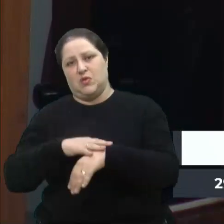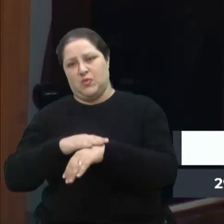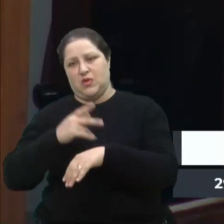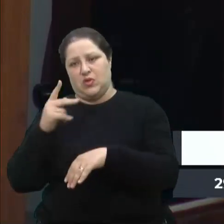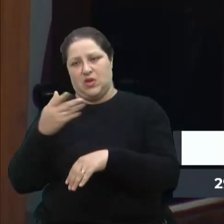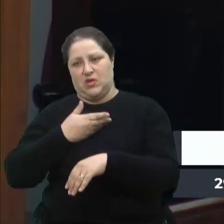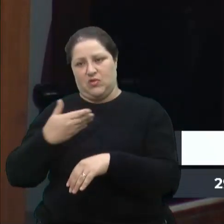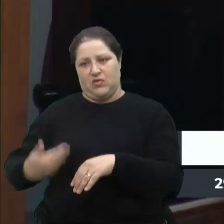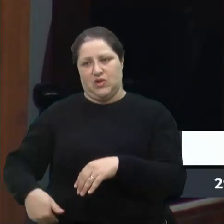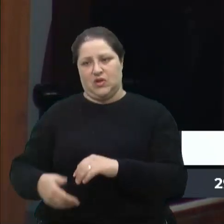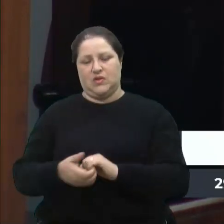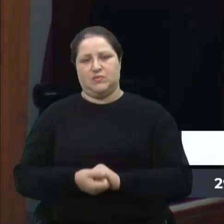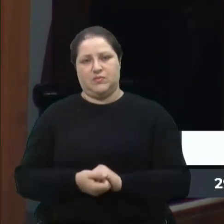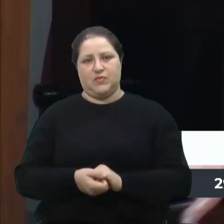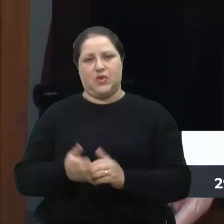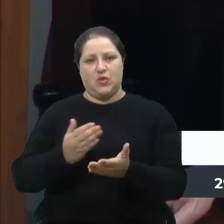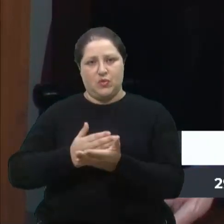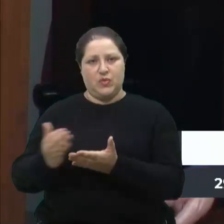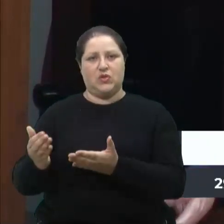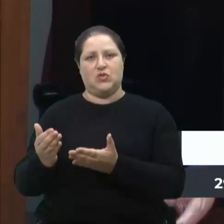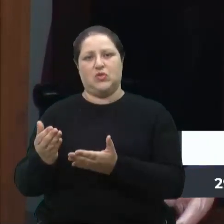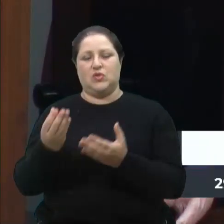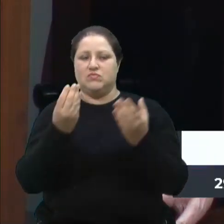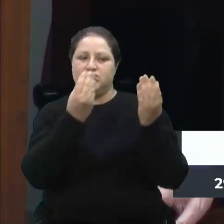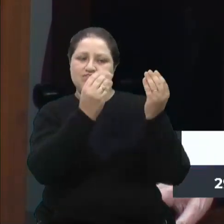Ele começou a equipar os postos de saúde.